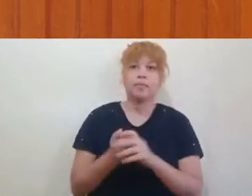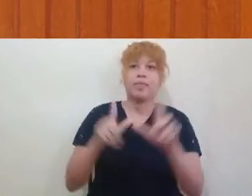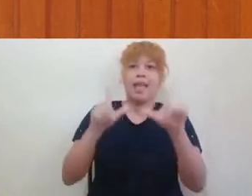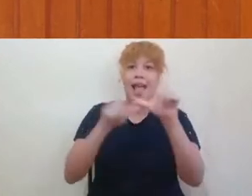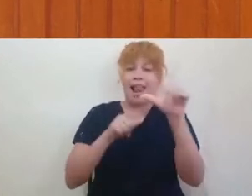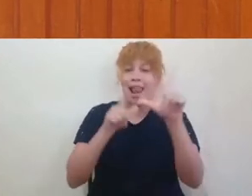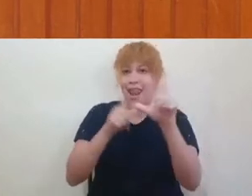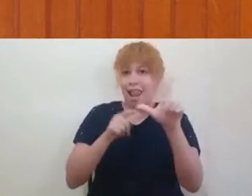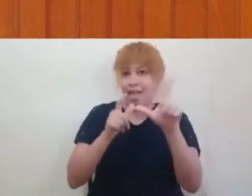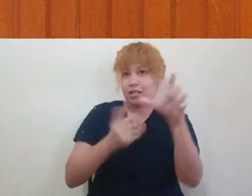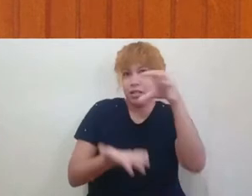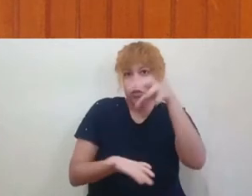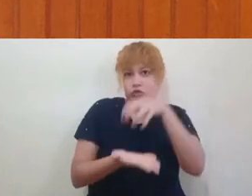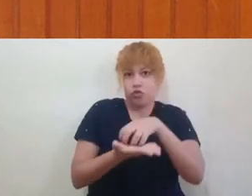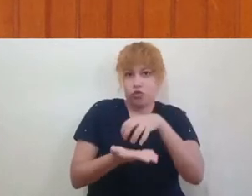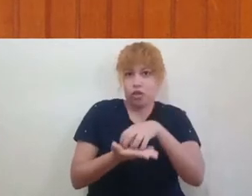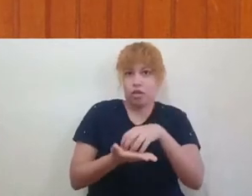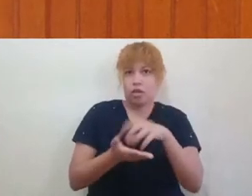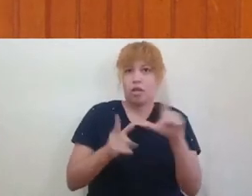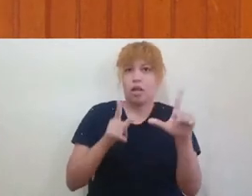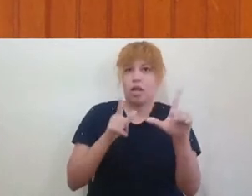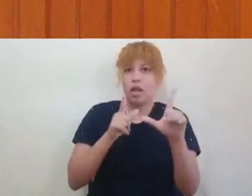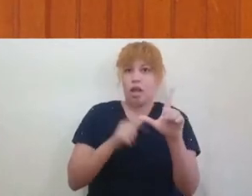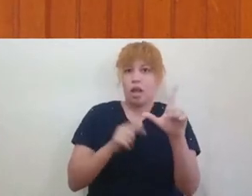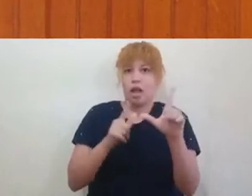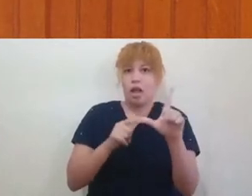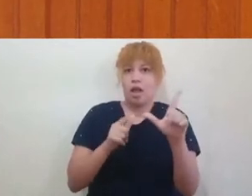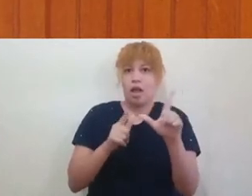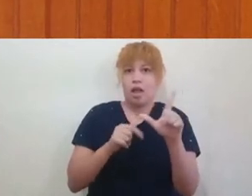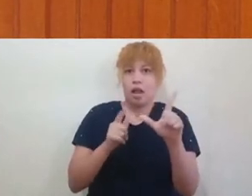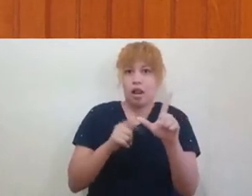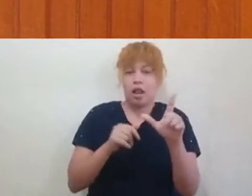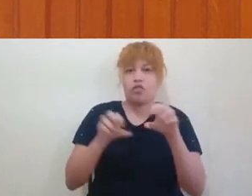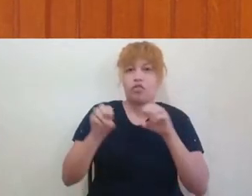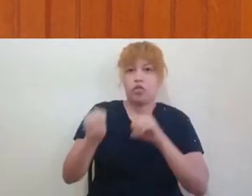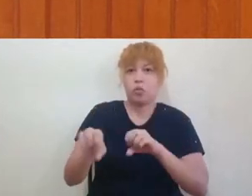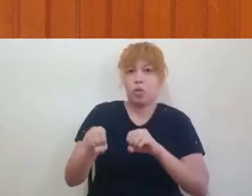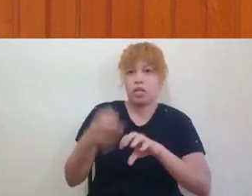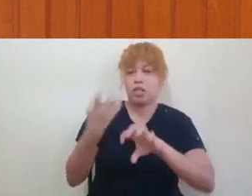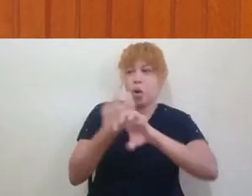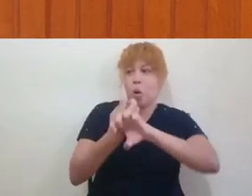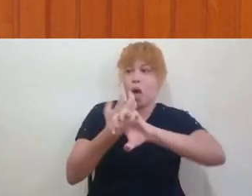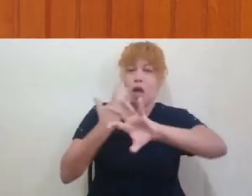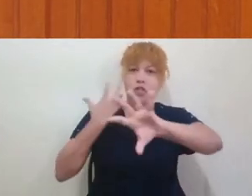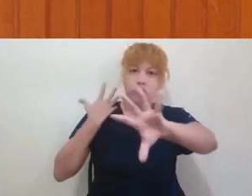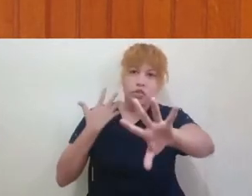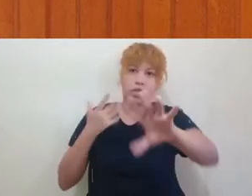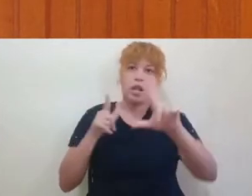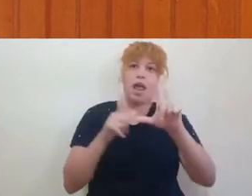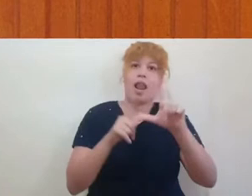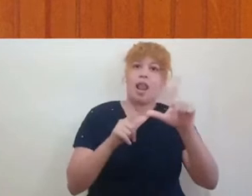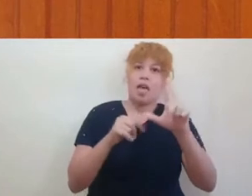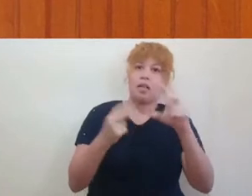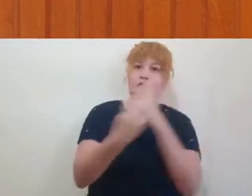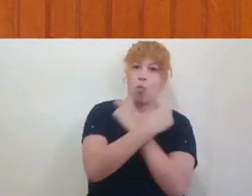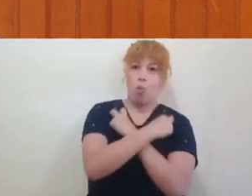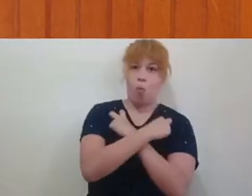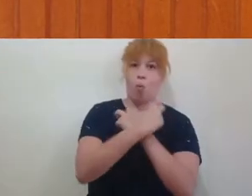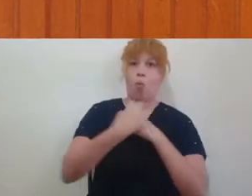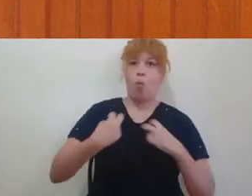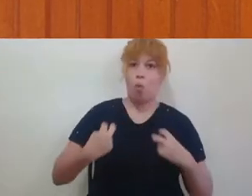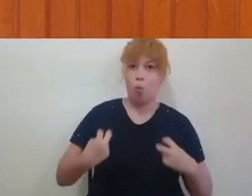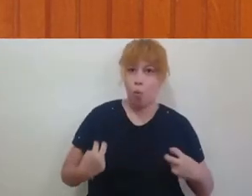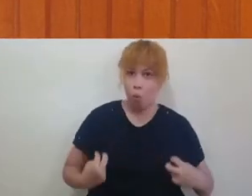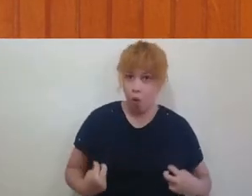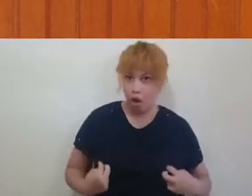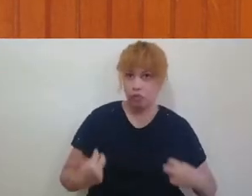dirigentes gerais e acadêmicos e coordenadores gerais dos cursos de graduação, das unidades acadêmicas e diretores dos